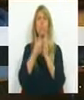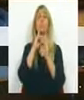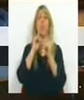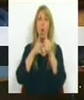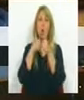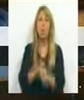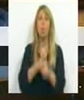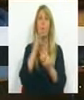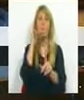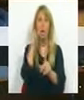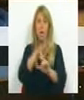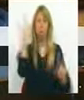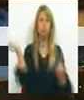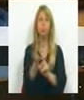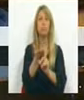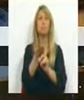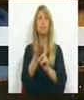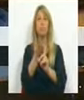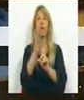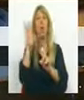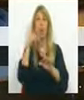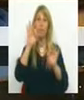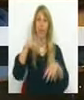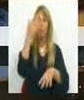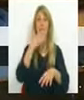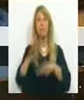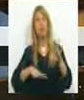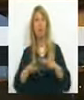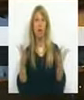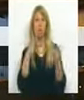ao fim de semana. E naturalmente que acompanharemos o projeto